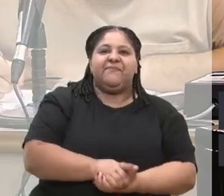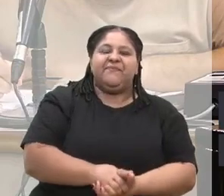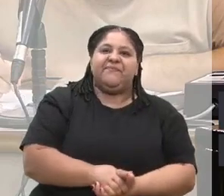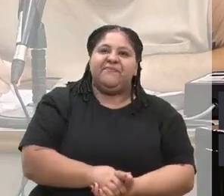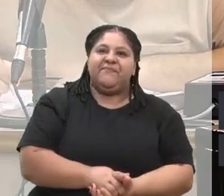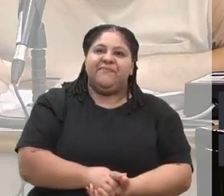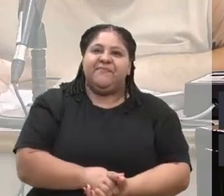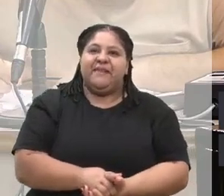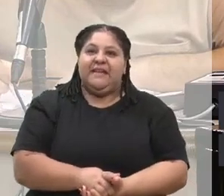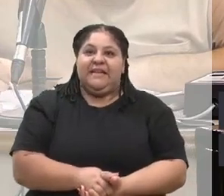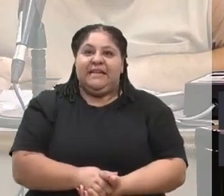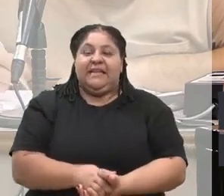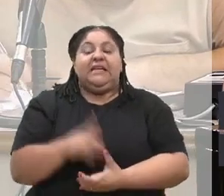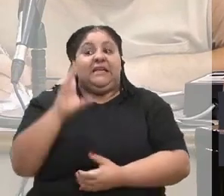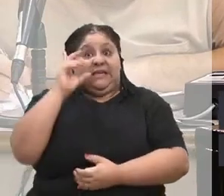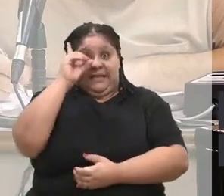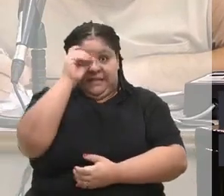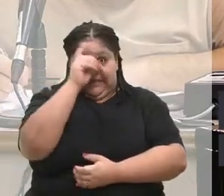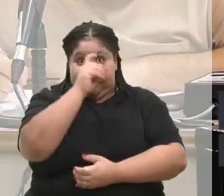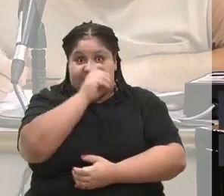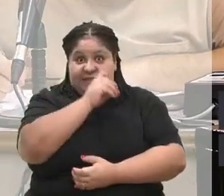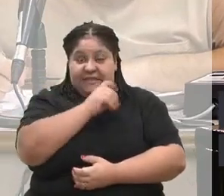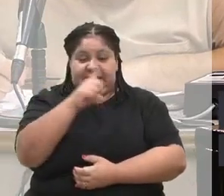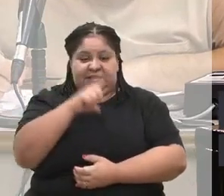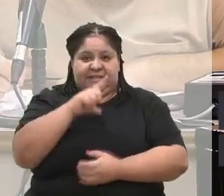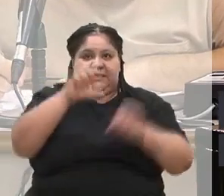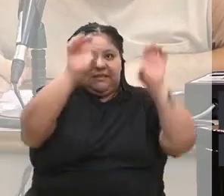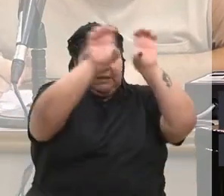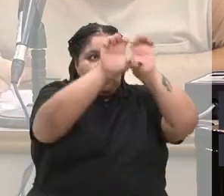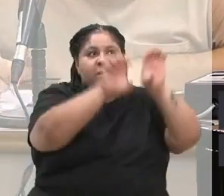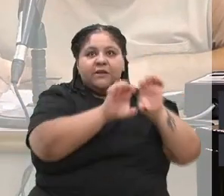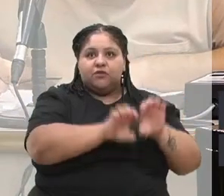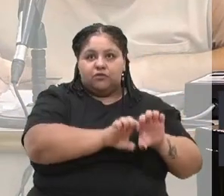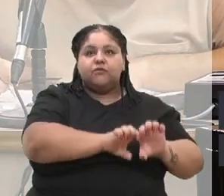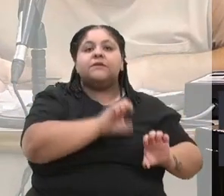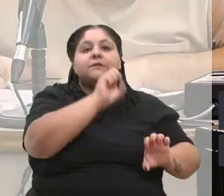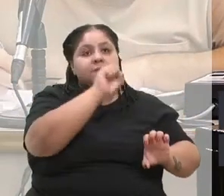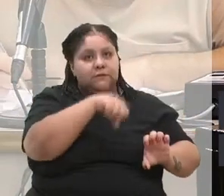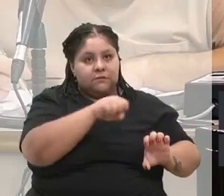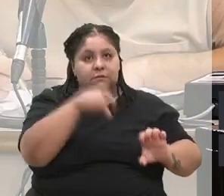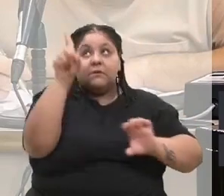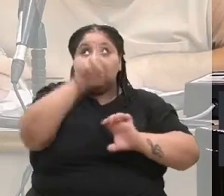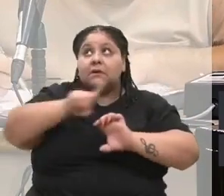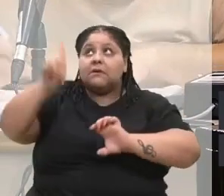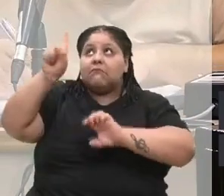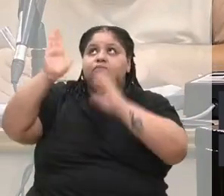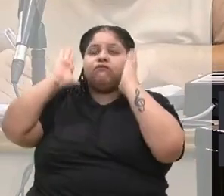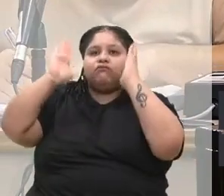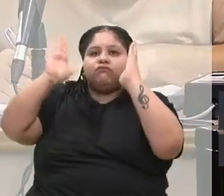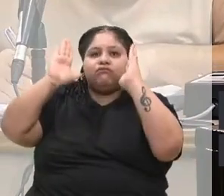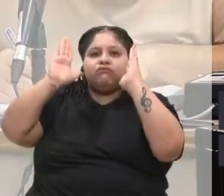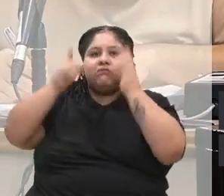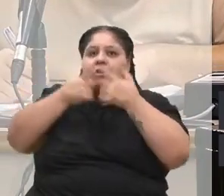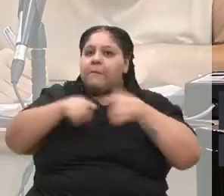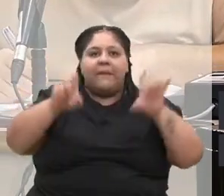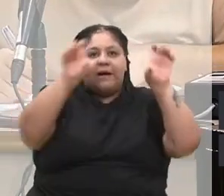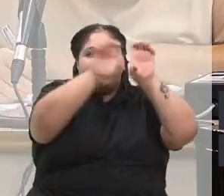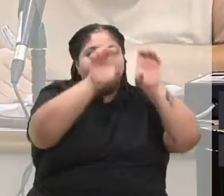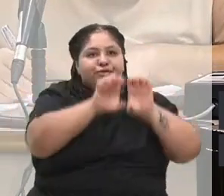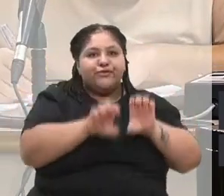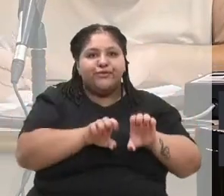é complicado. Se tem uma estrutura assim, graças a Deus temos a estrutura, mas a estrutura não